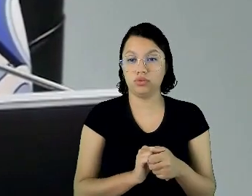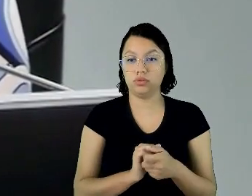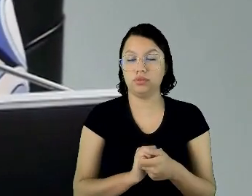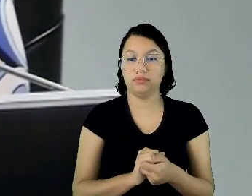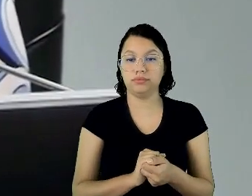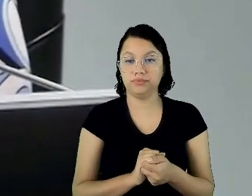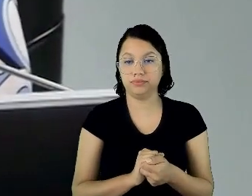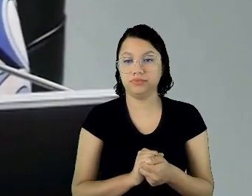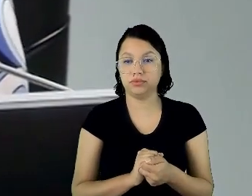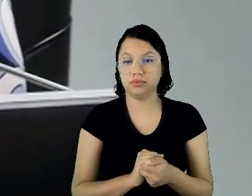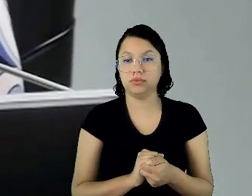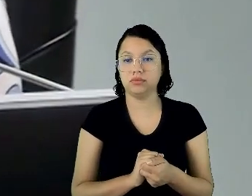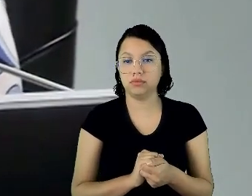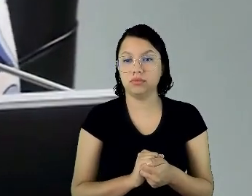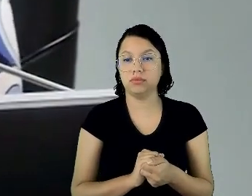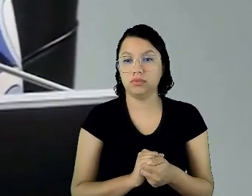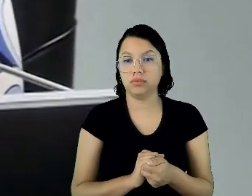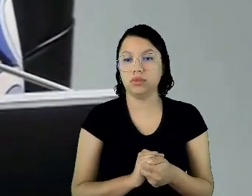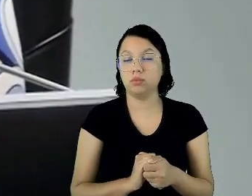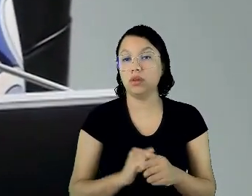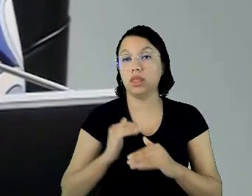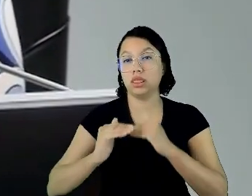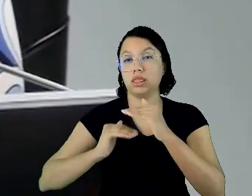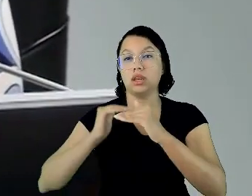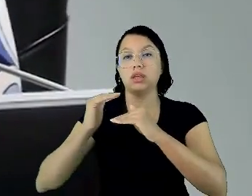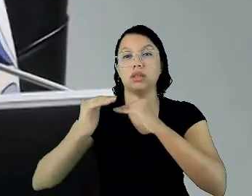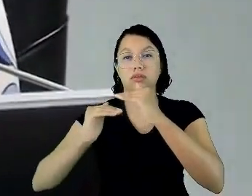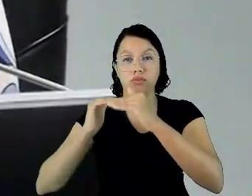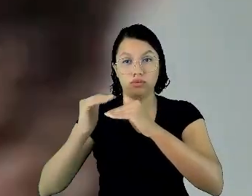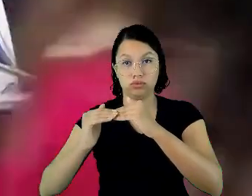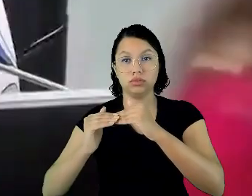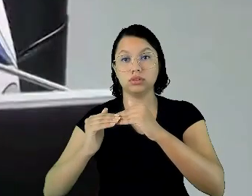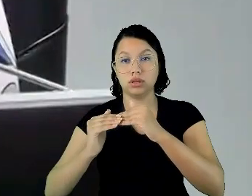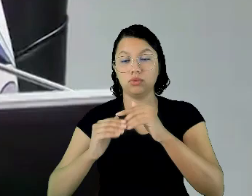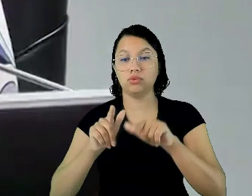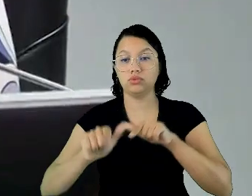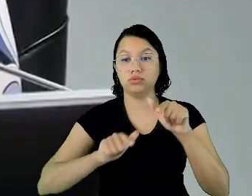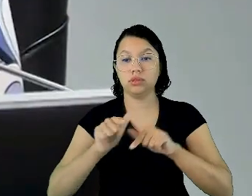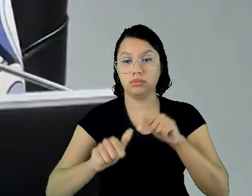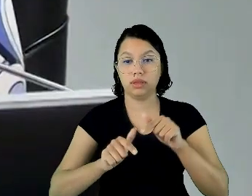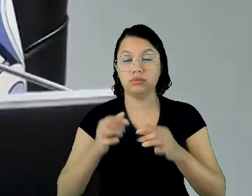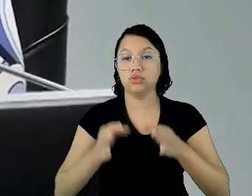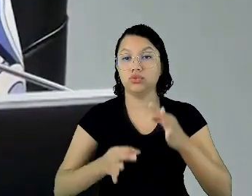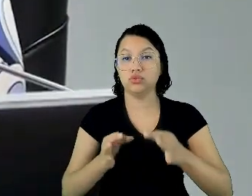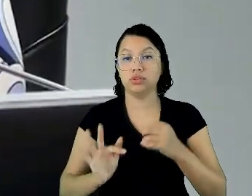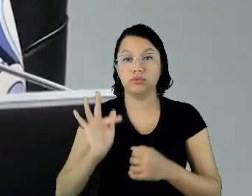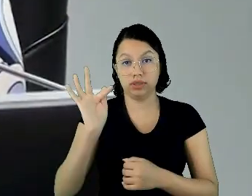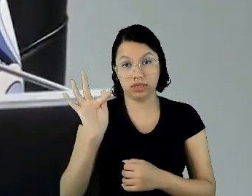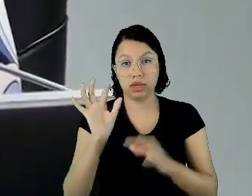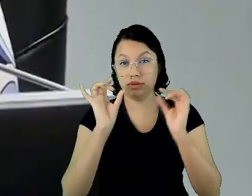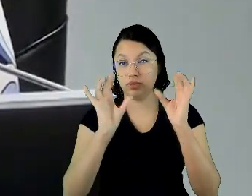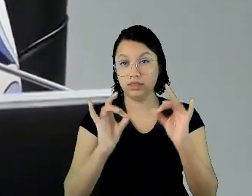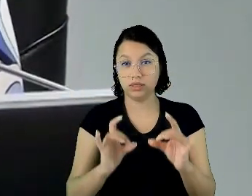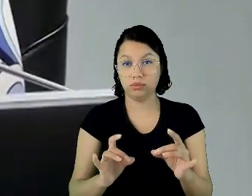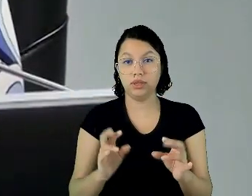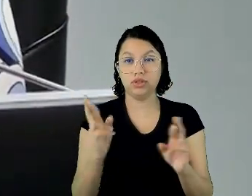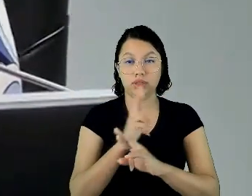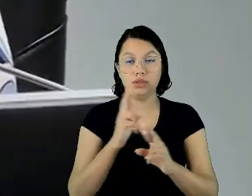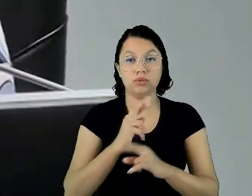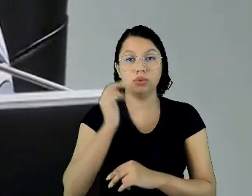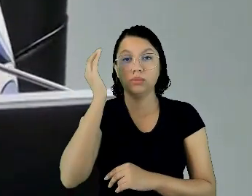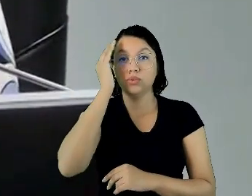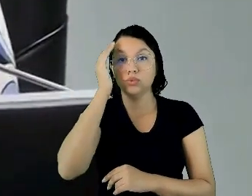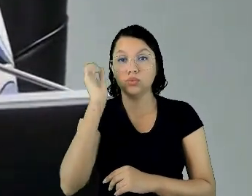da atuação da Justiça Federal, especialmente da terceira região em relação ao Mato Grosso do Sul. Quando se pensava em Mato Grosso do Sul,